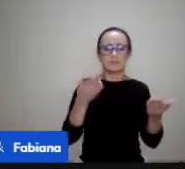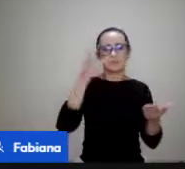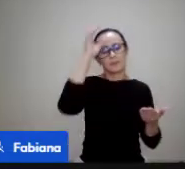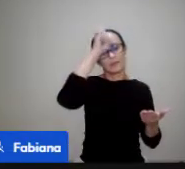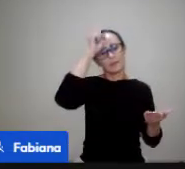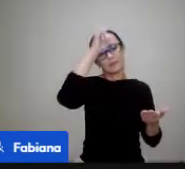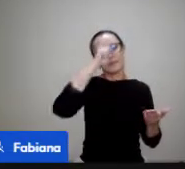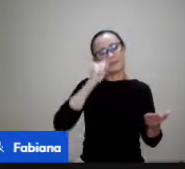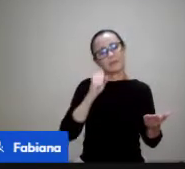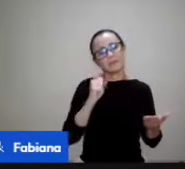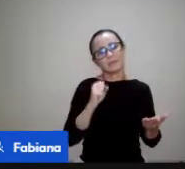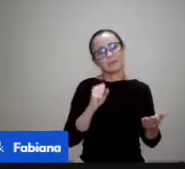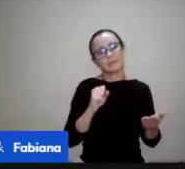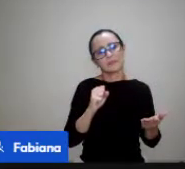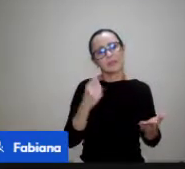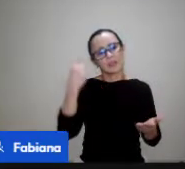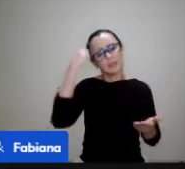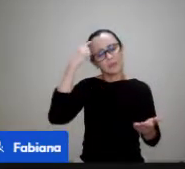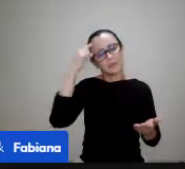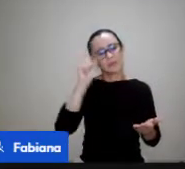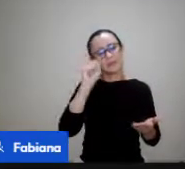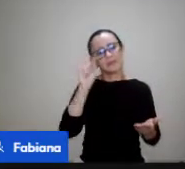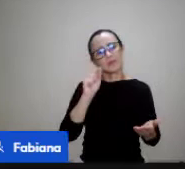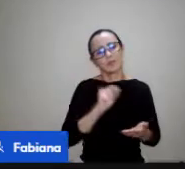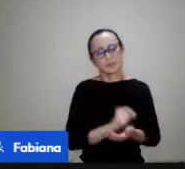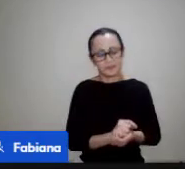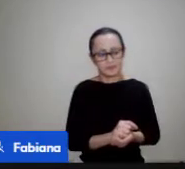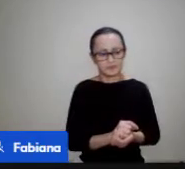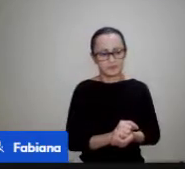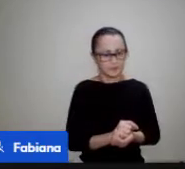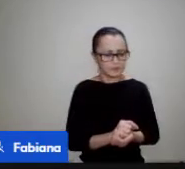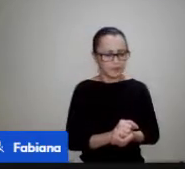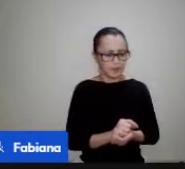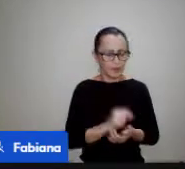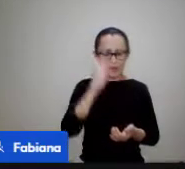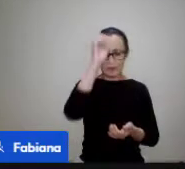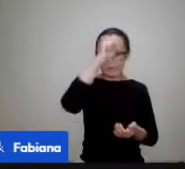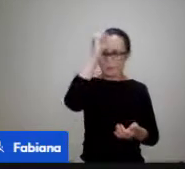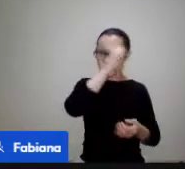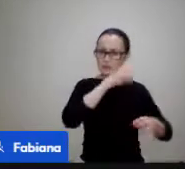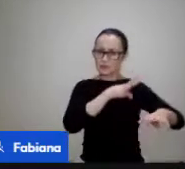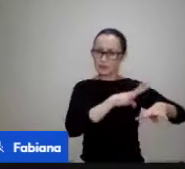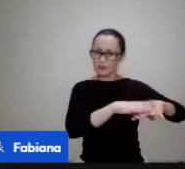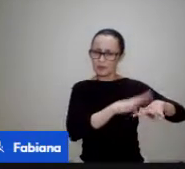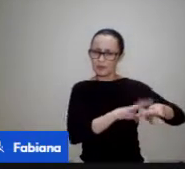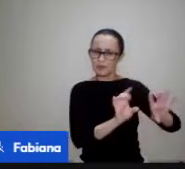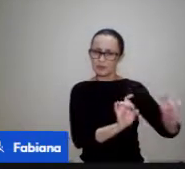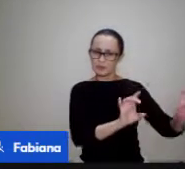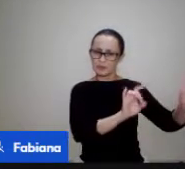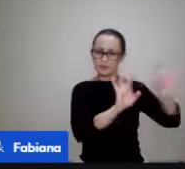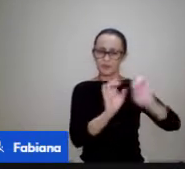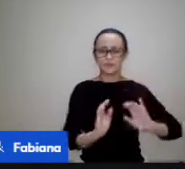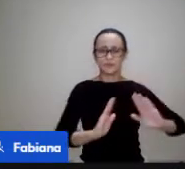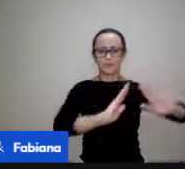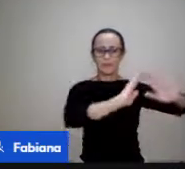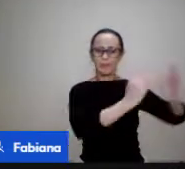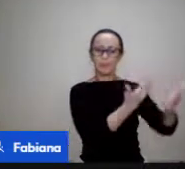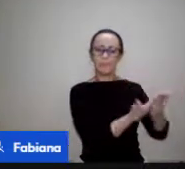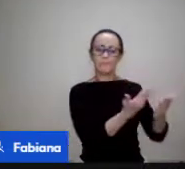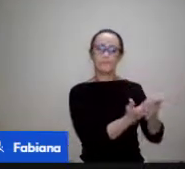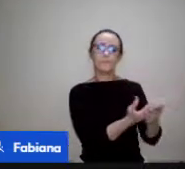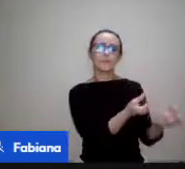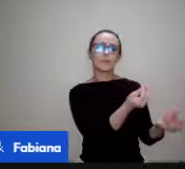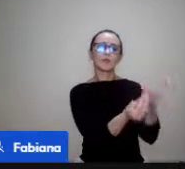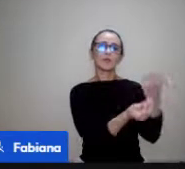seguinte questão. O conhecimento referente à matemática, ele na escola está sendo trabalhado de